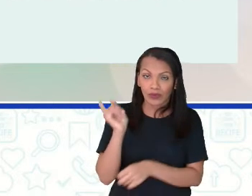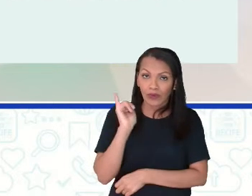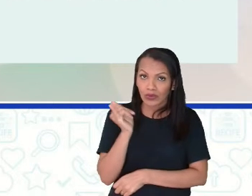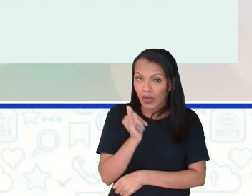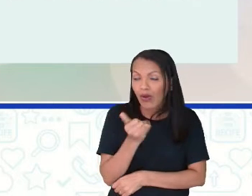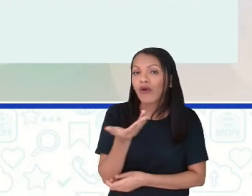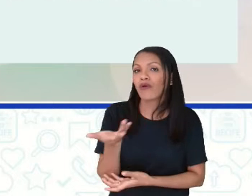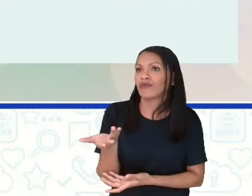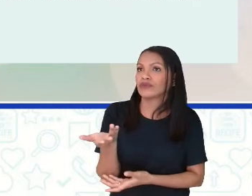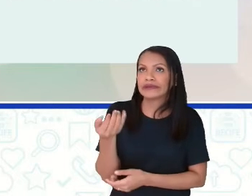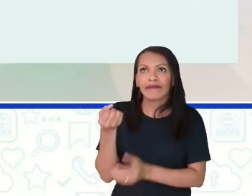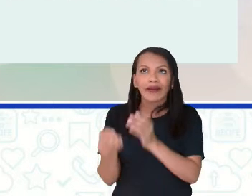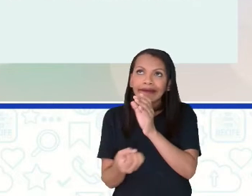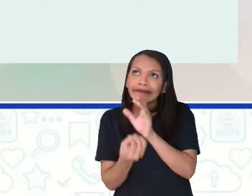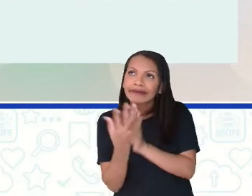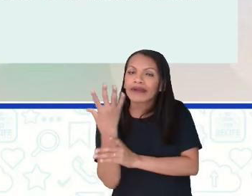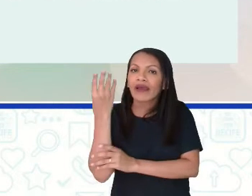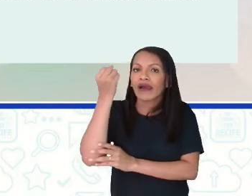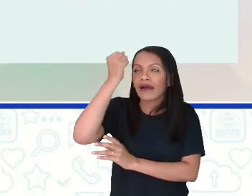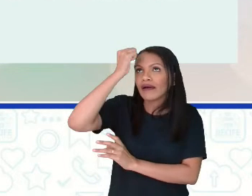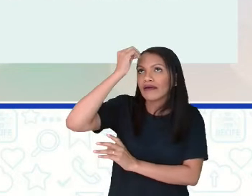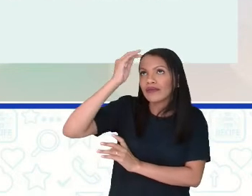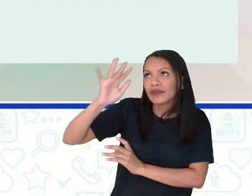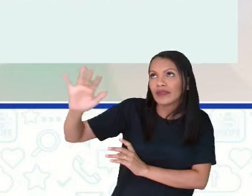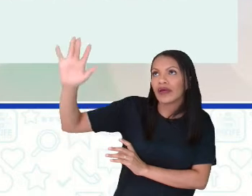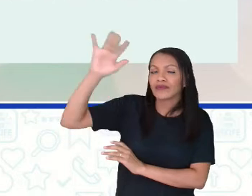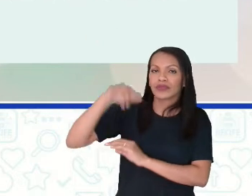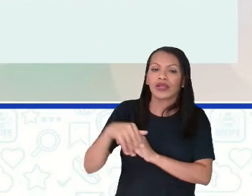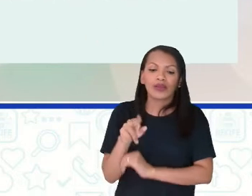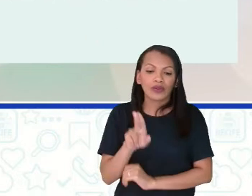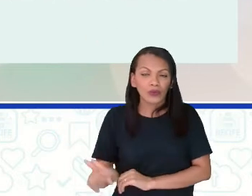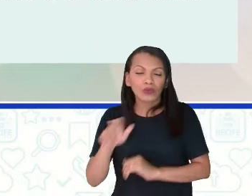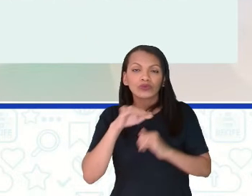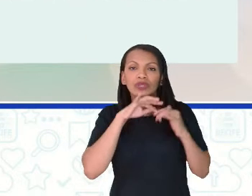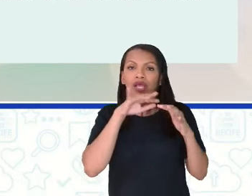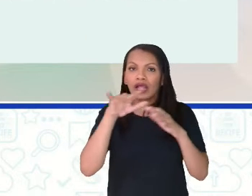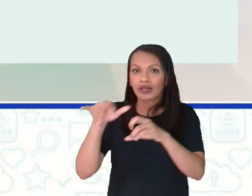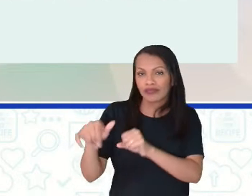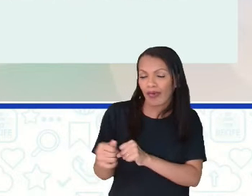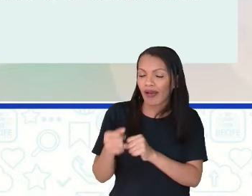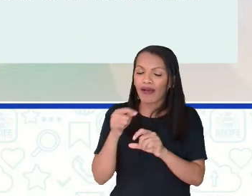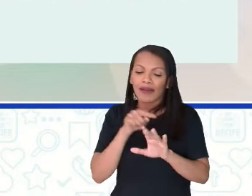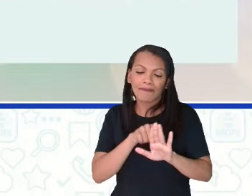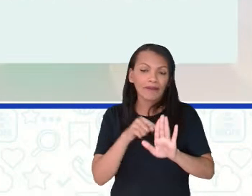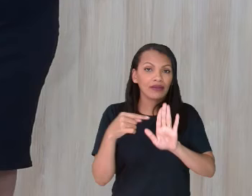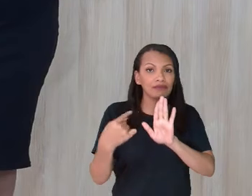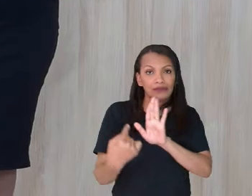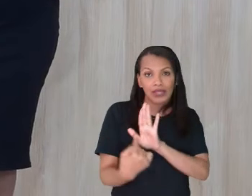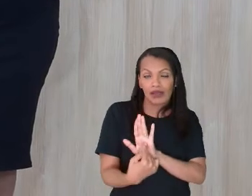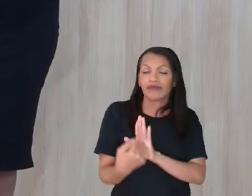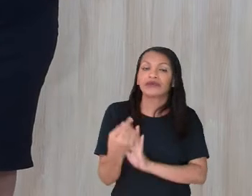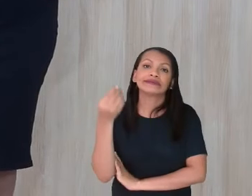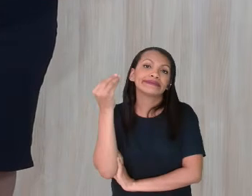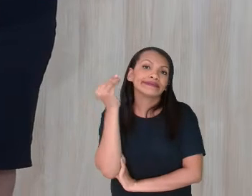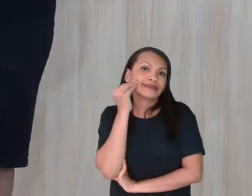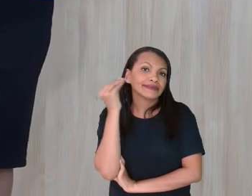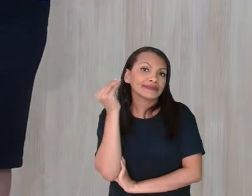alegórico, né? Através de um conto que vai usar animais, que vai usar da metáfora, que vai